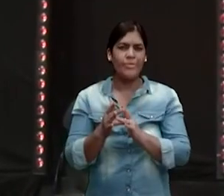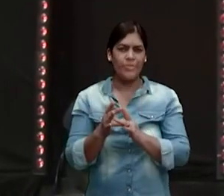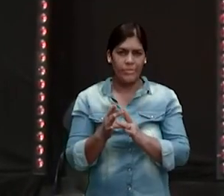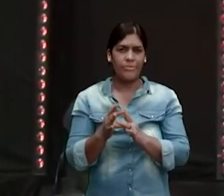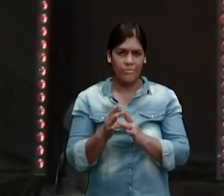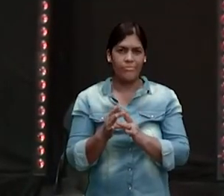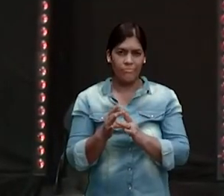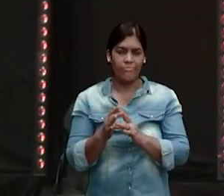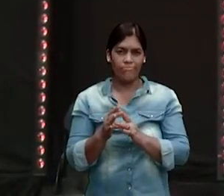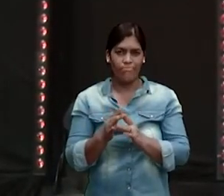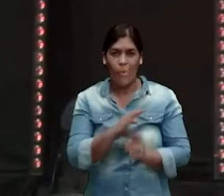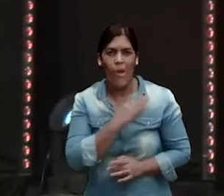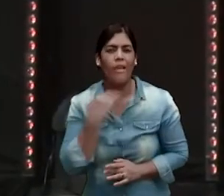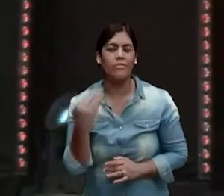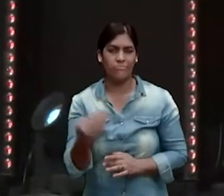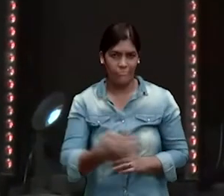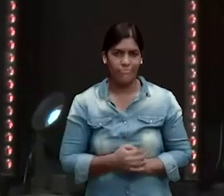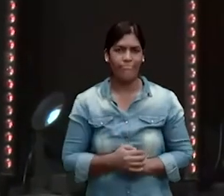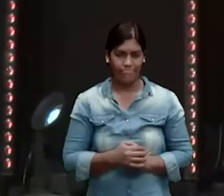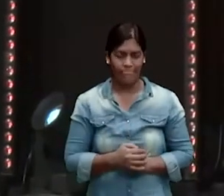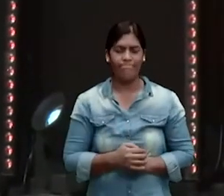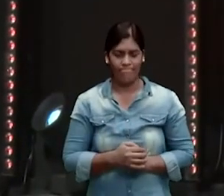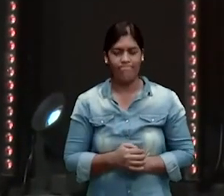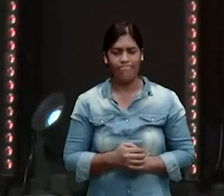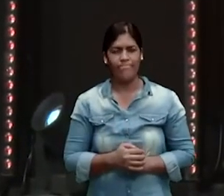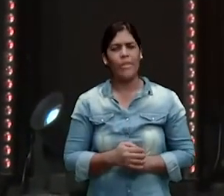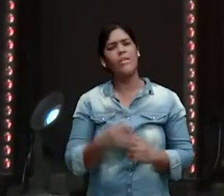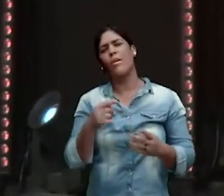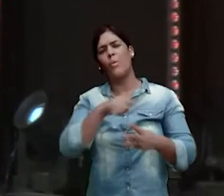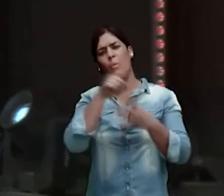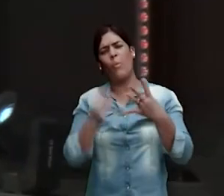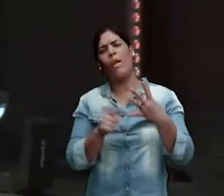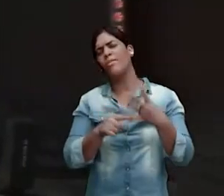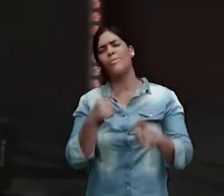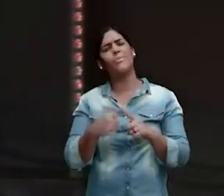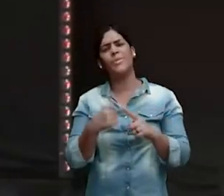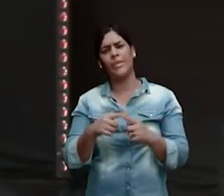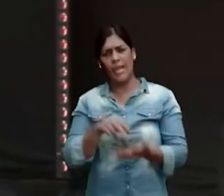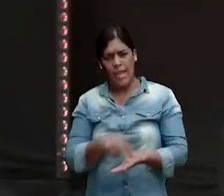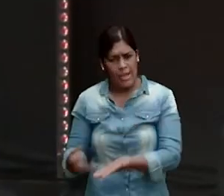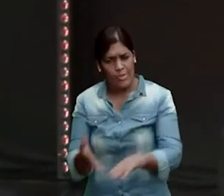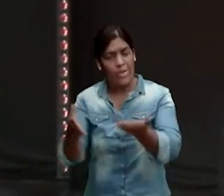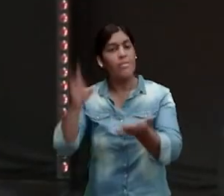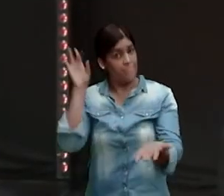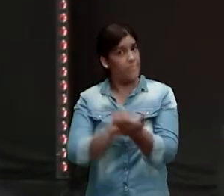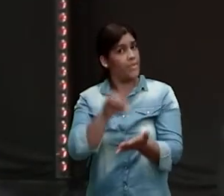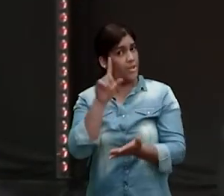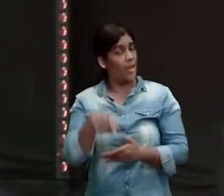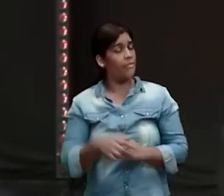é mas é o último lugar sabe por quê que a ressurreição ela é uma ela é